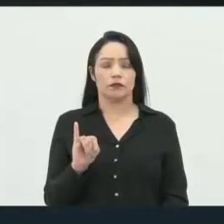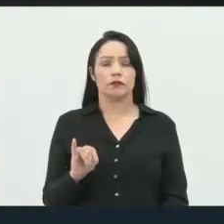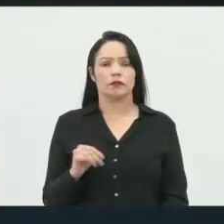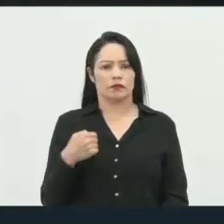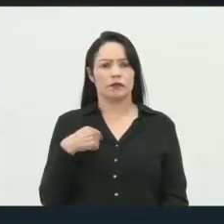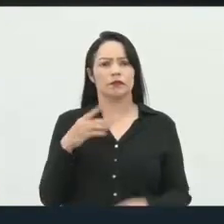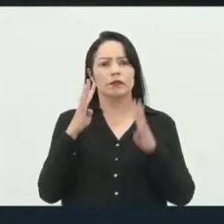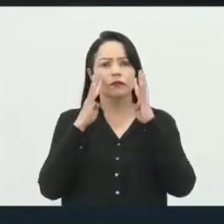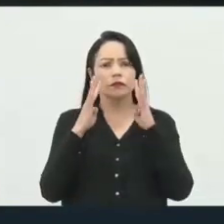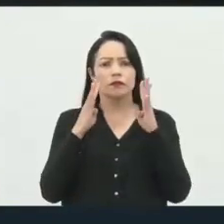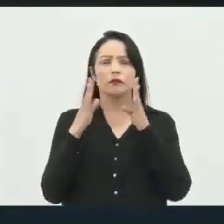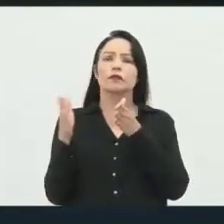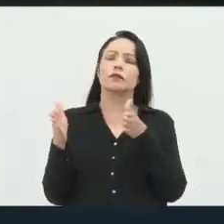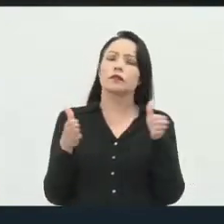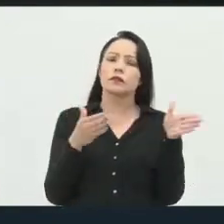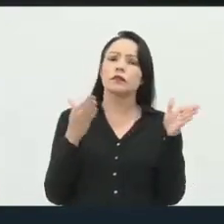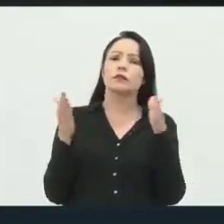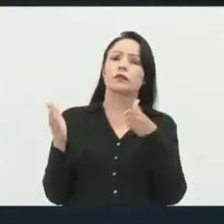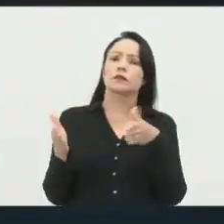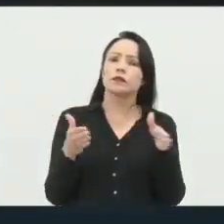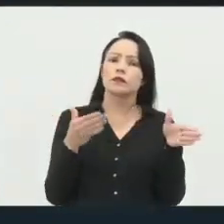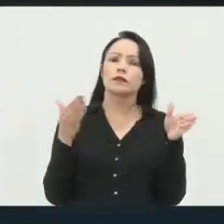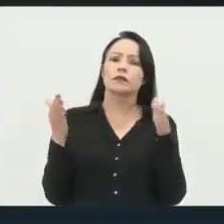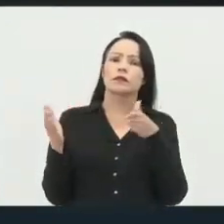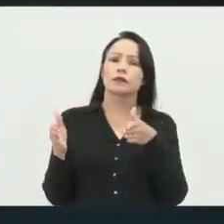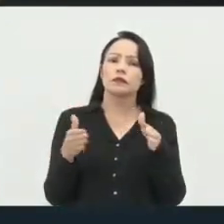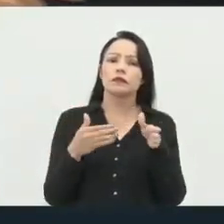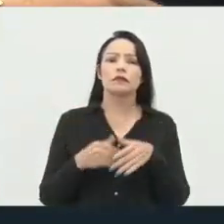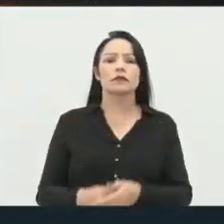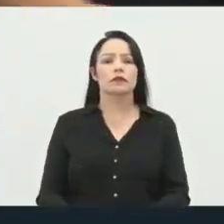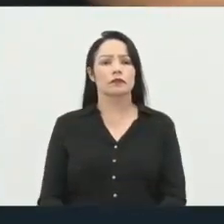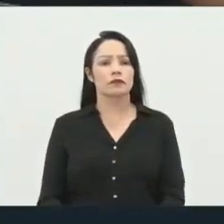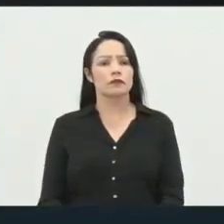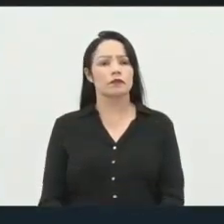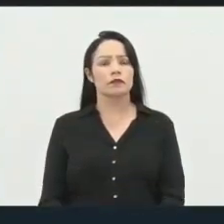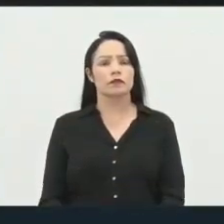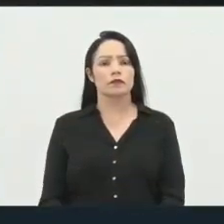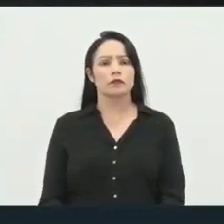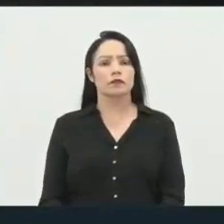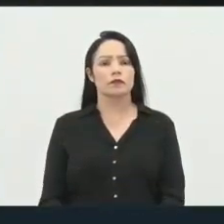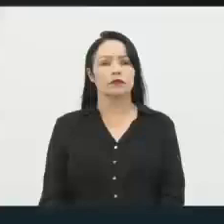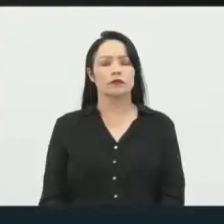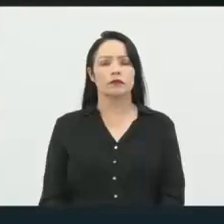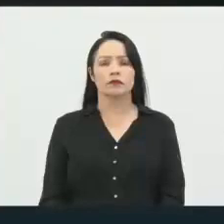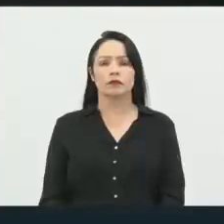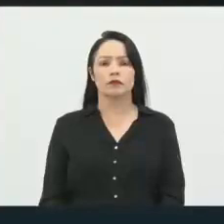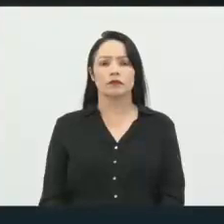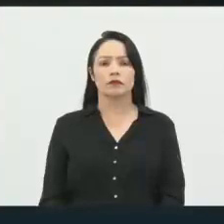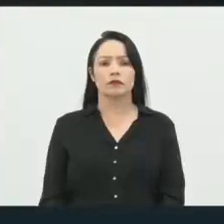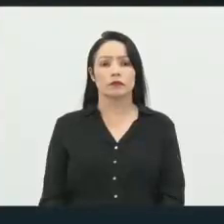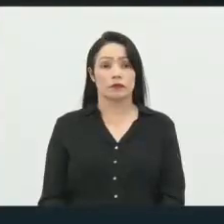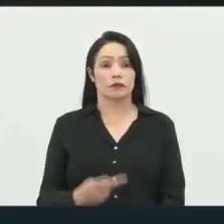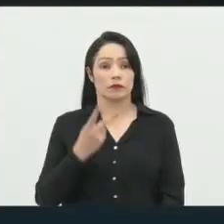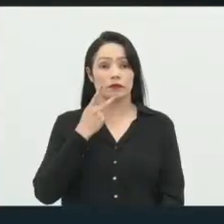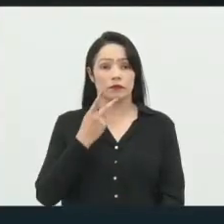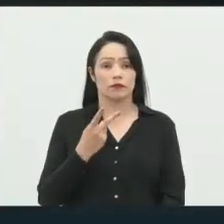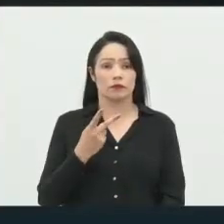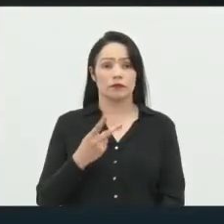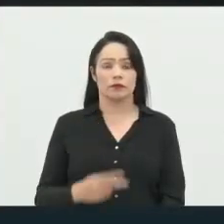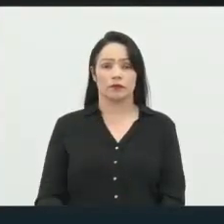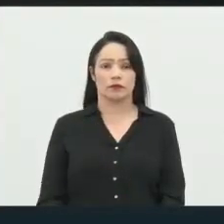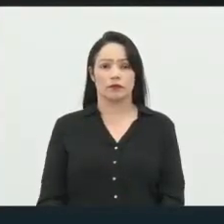a todas as falas e o que eu sempre falo